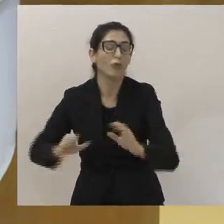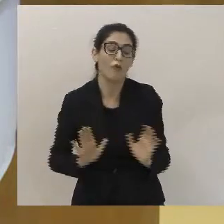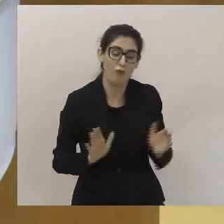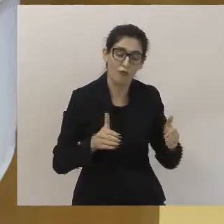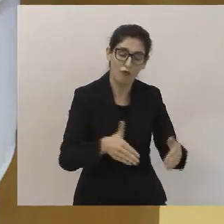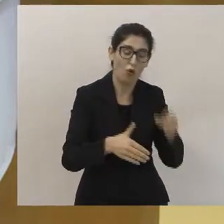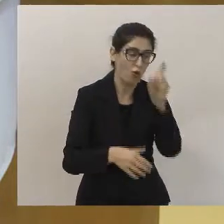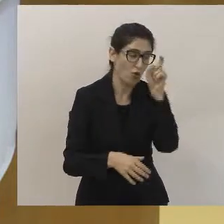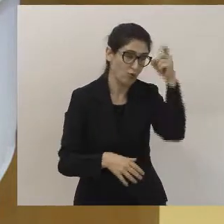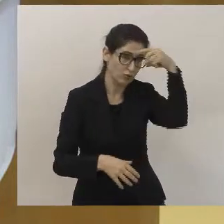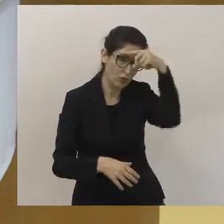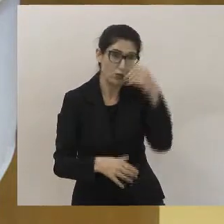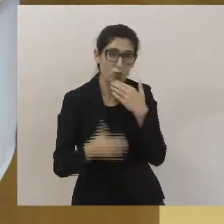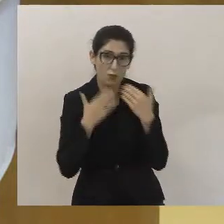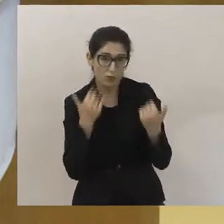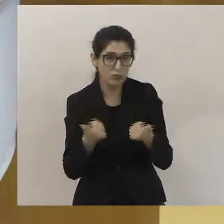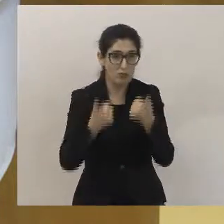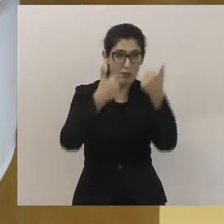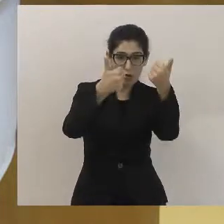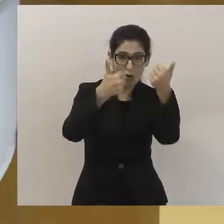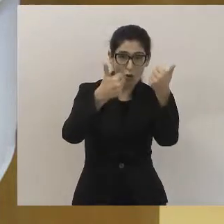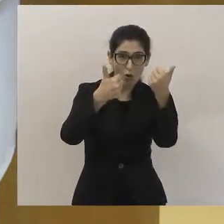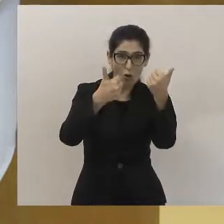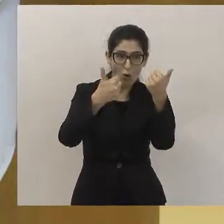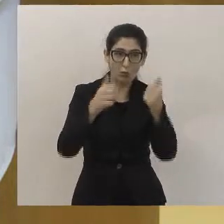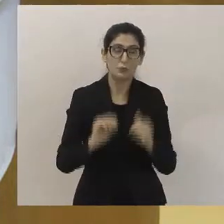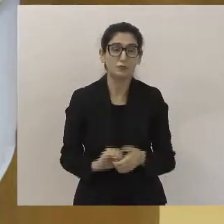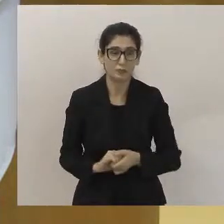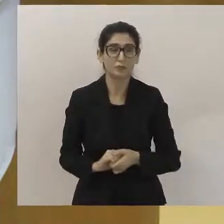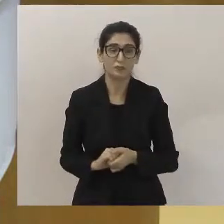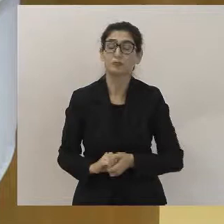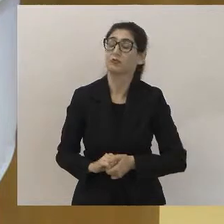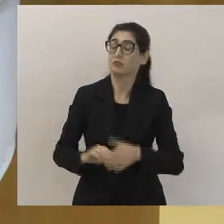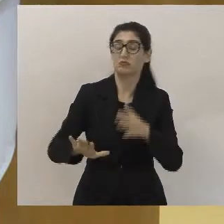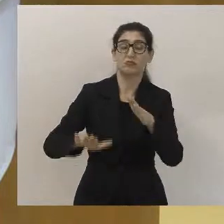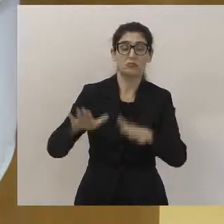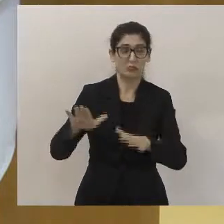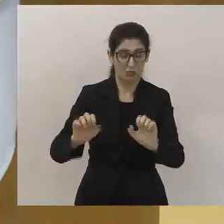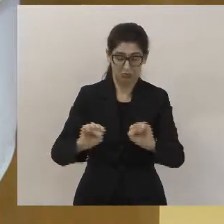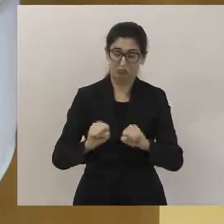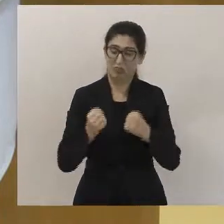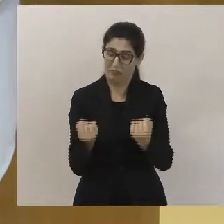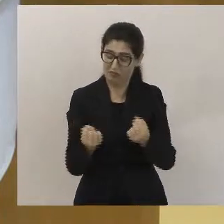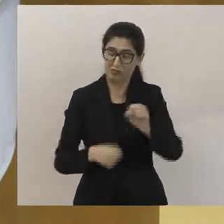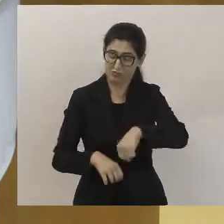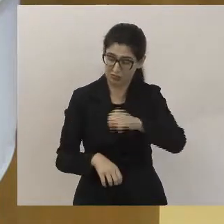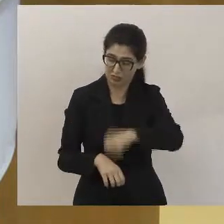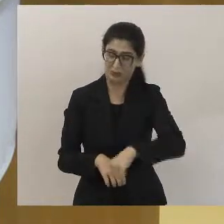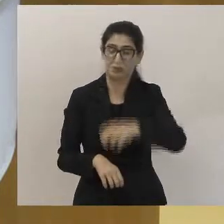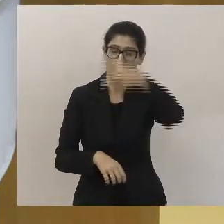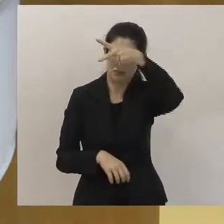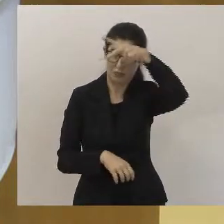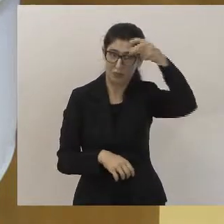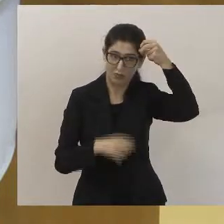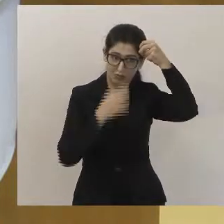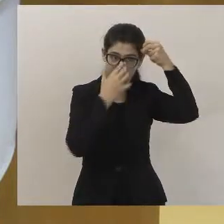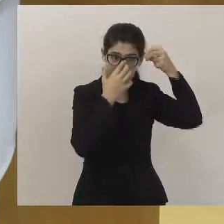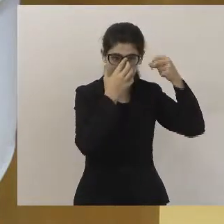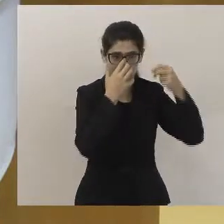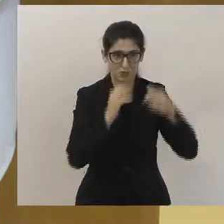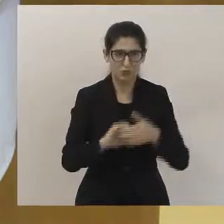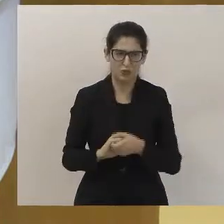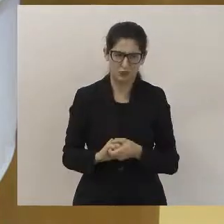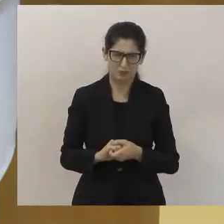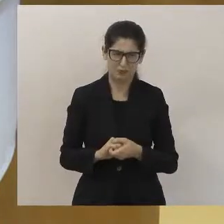melhor do que diante disso é louvado por isso defendo aqui na prefeitura que assumiu a i 1 10%